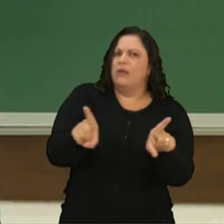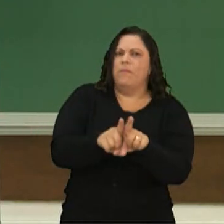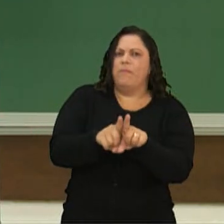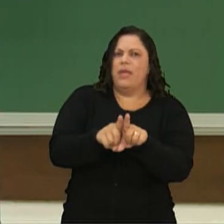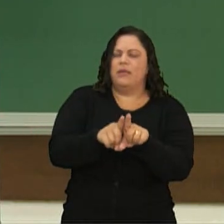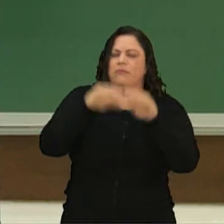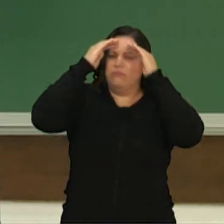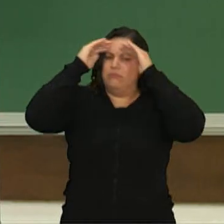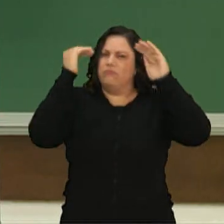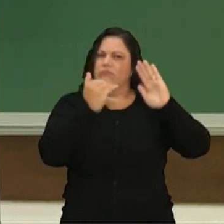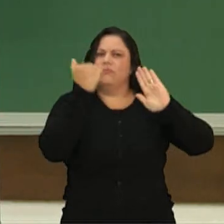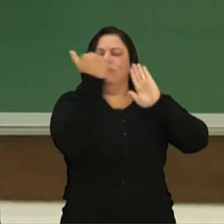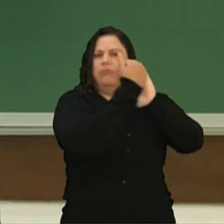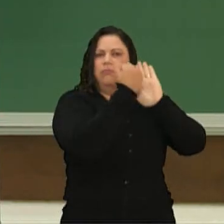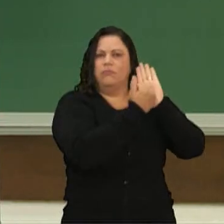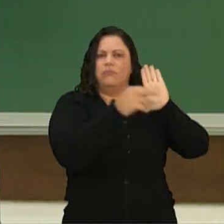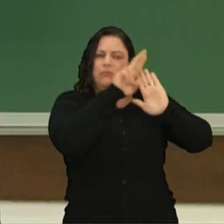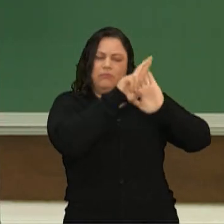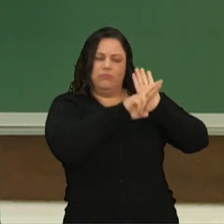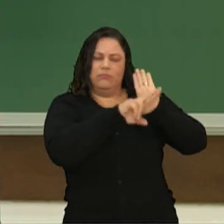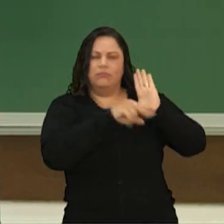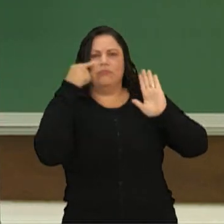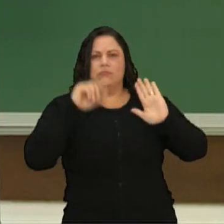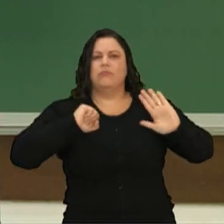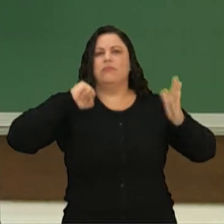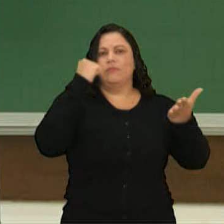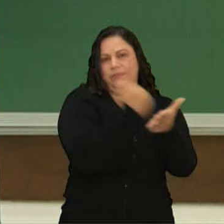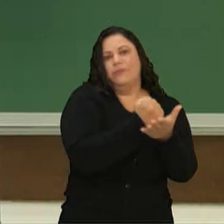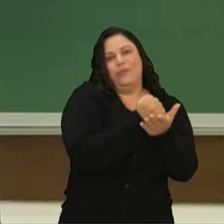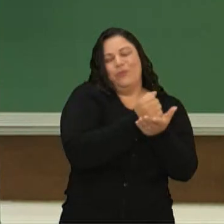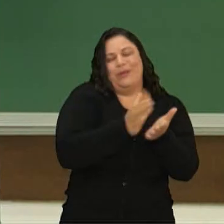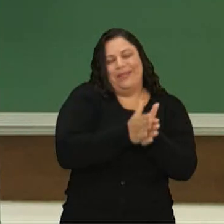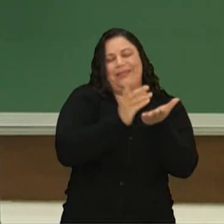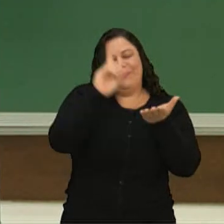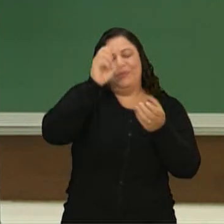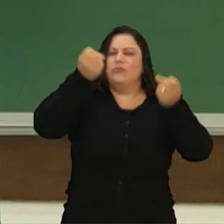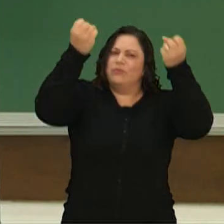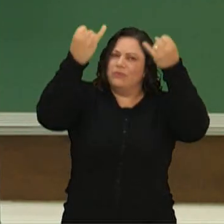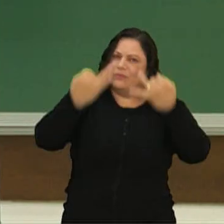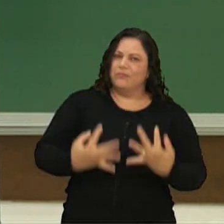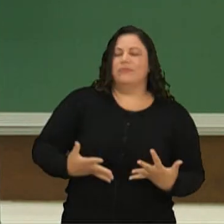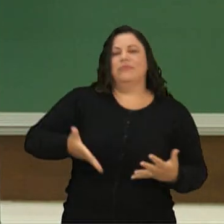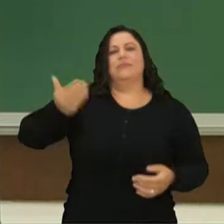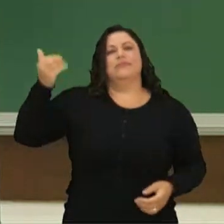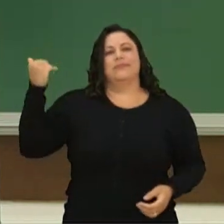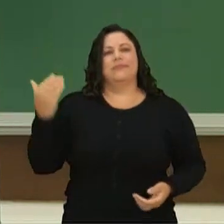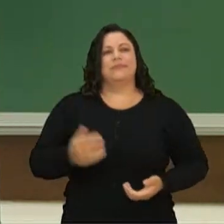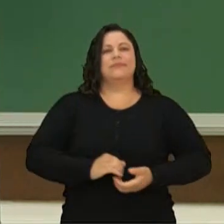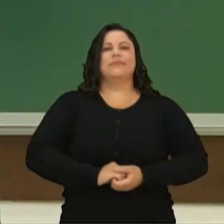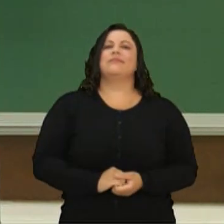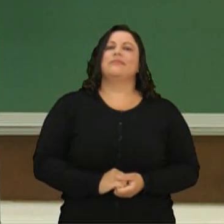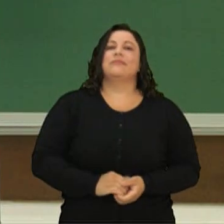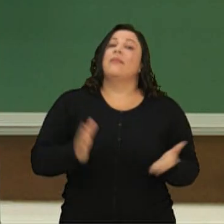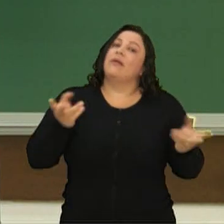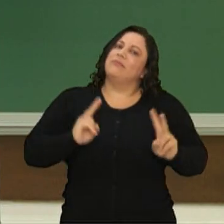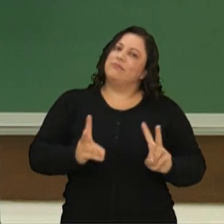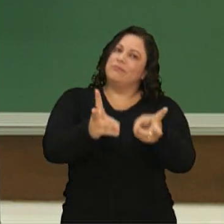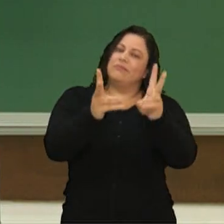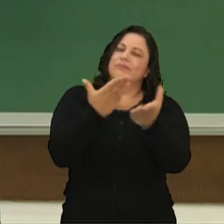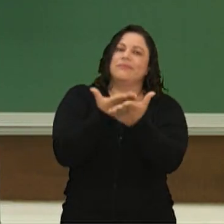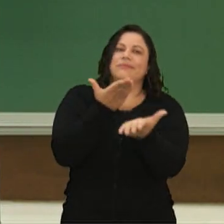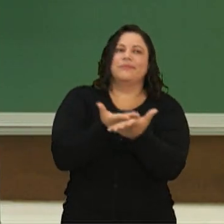esses mandamentos. Tá? Como eu tinha falado na aula, na explicação anterior. Vamos continuar a aula.